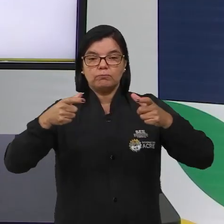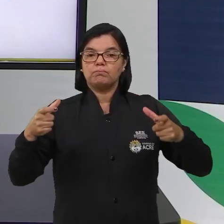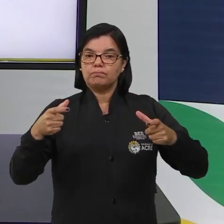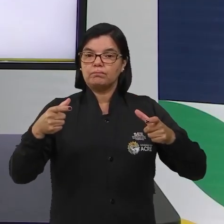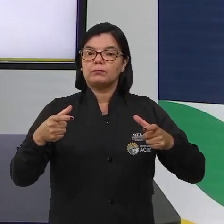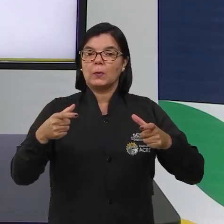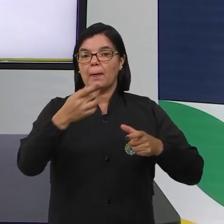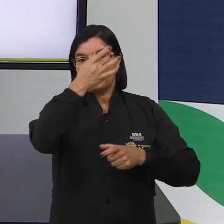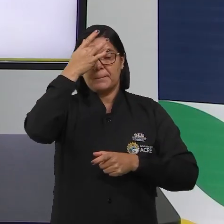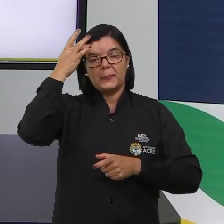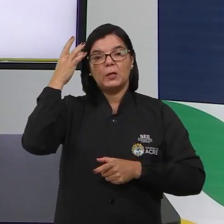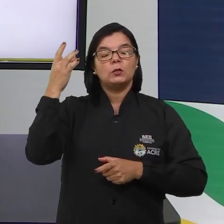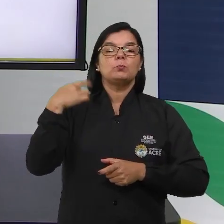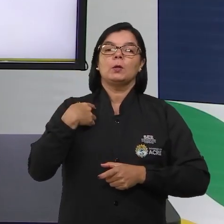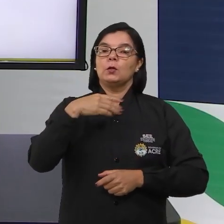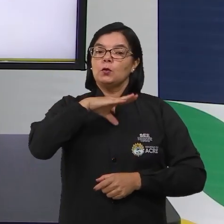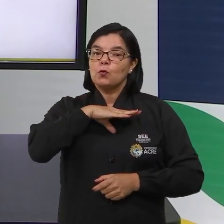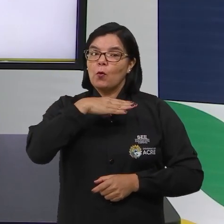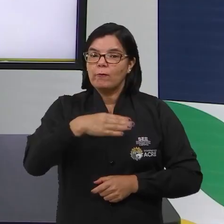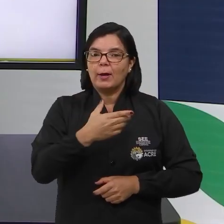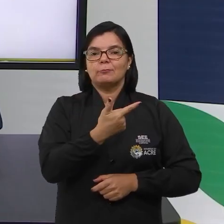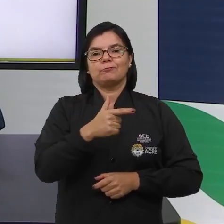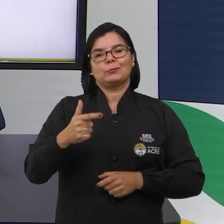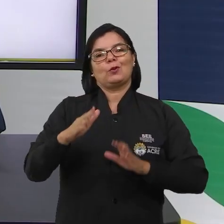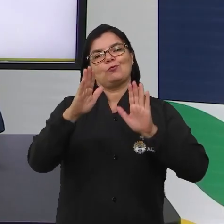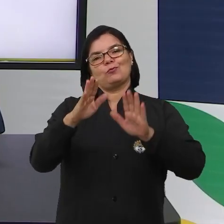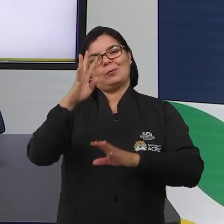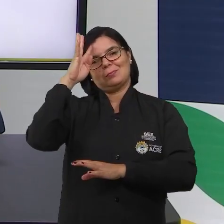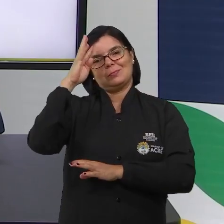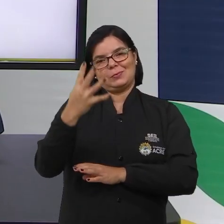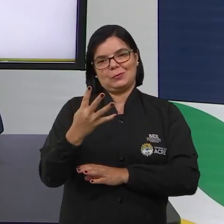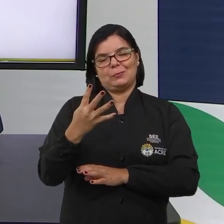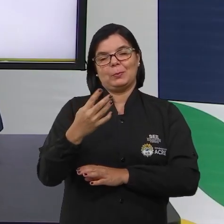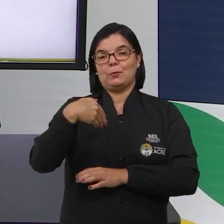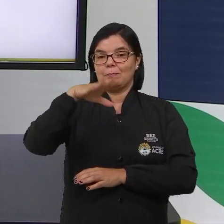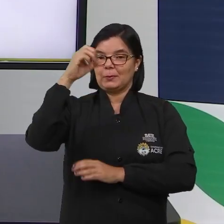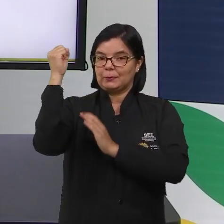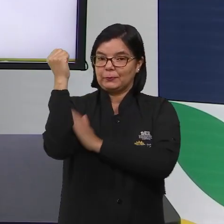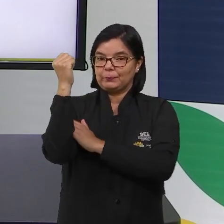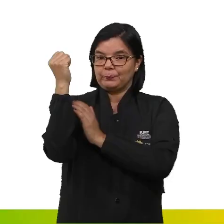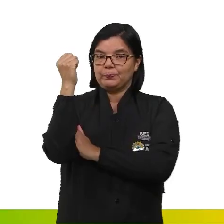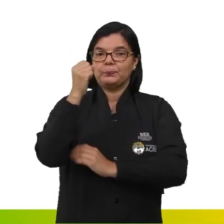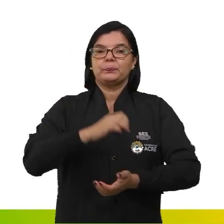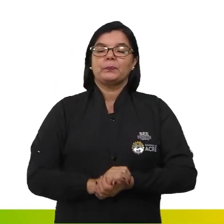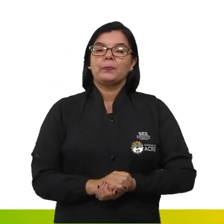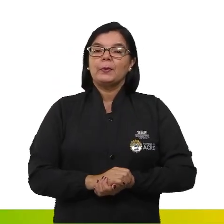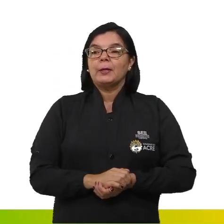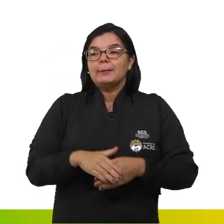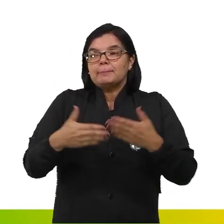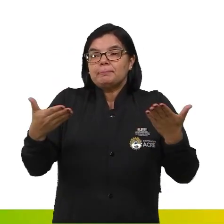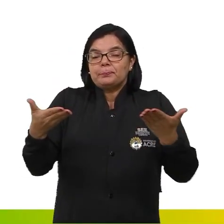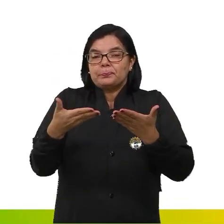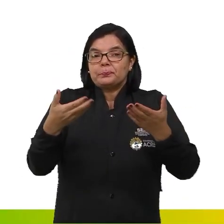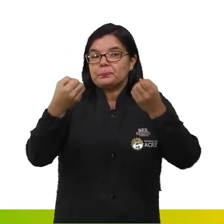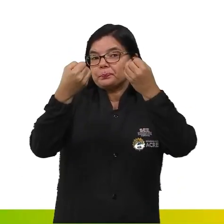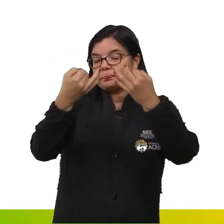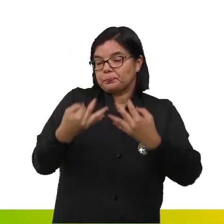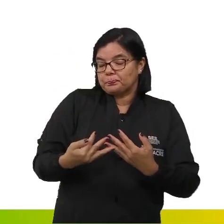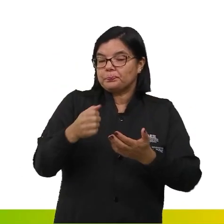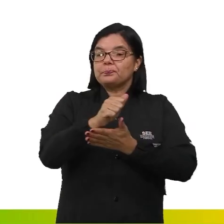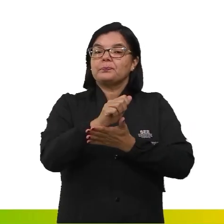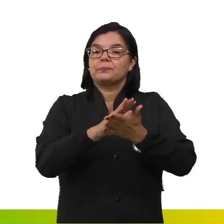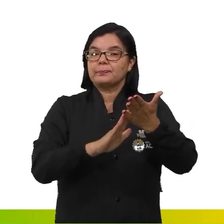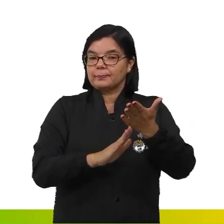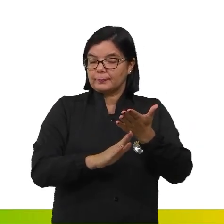que neutro é quem covardemente já se decidiu pelo mais forte. Bom, então agora vamos tratar de umas